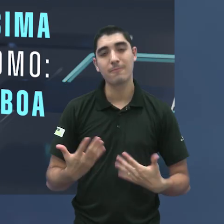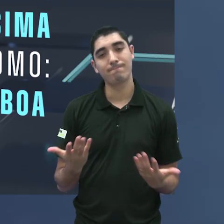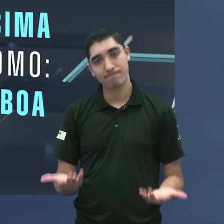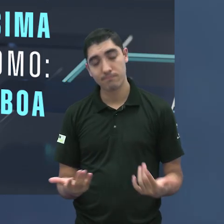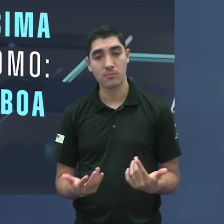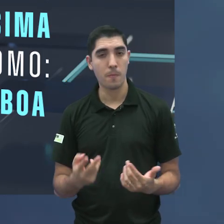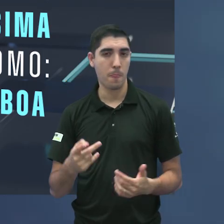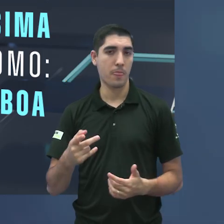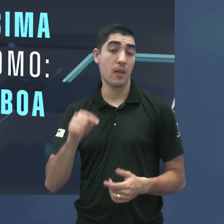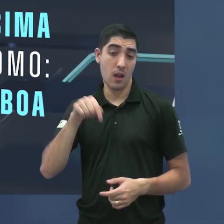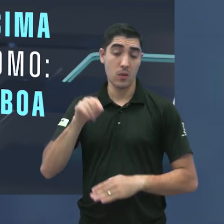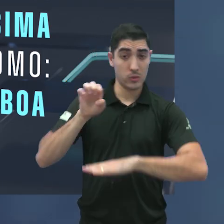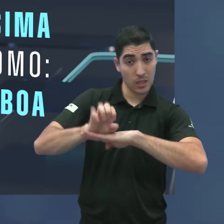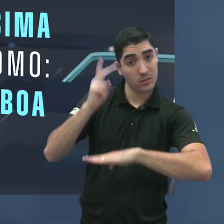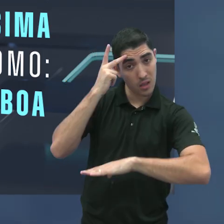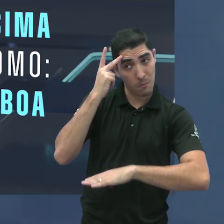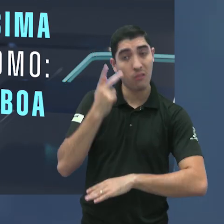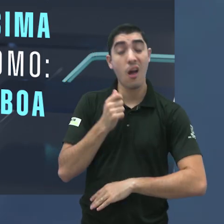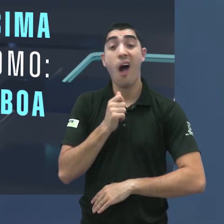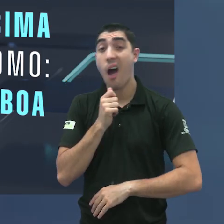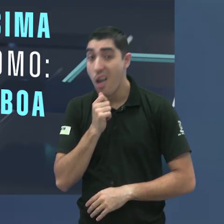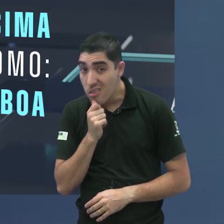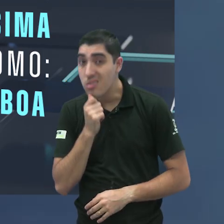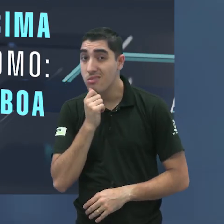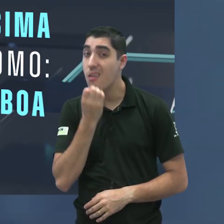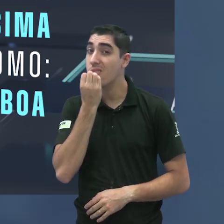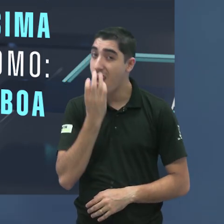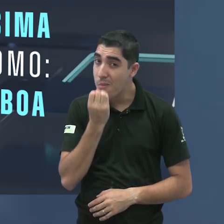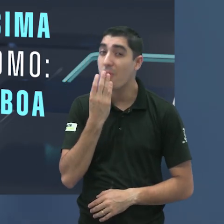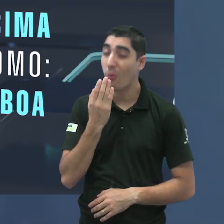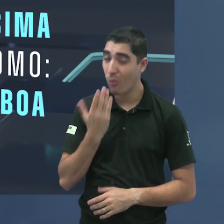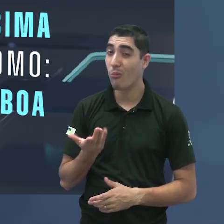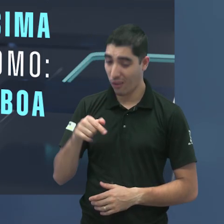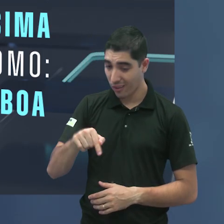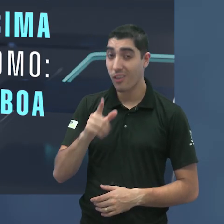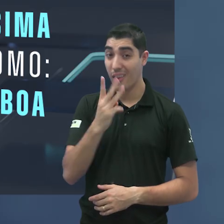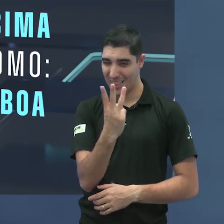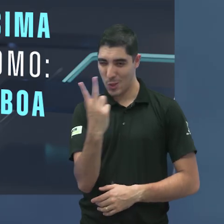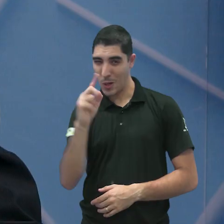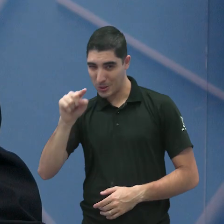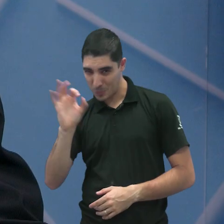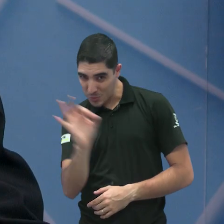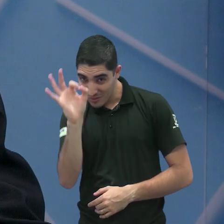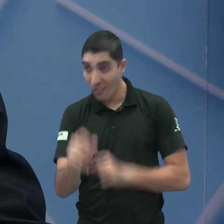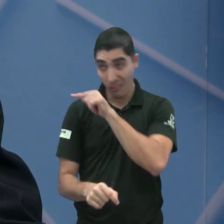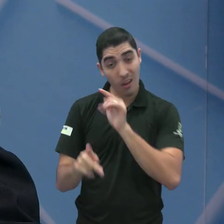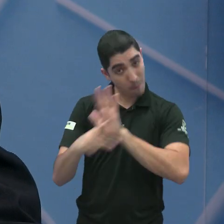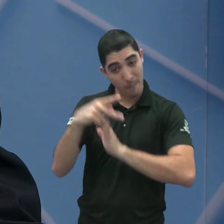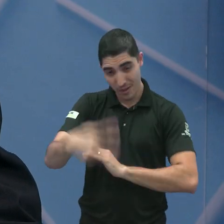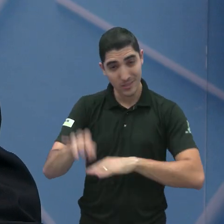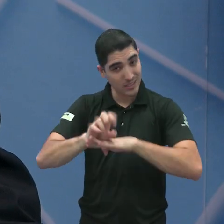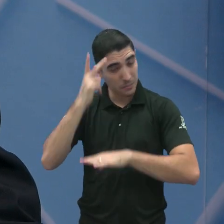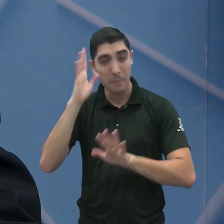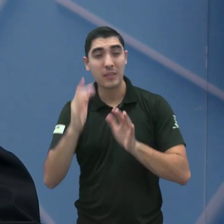como eu comentei aqui no estado de São Paulo, ainda talvez seja esses 32,5% aí, mais ou menos. O restante, infelizmente, é bem drástica a